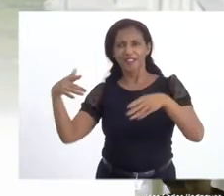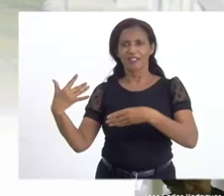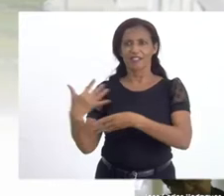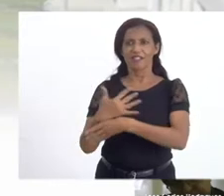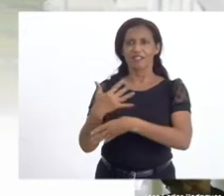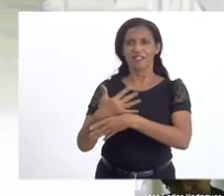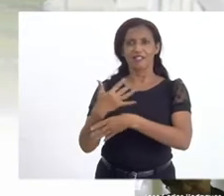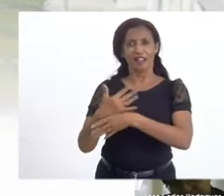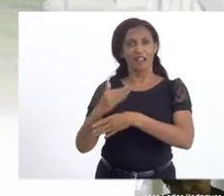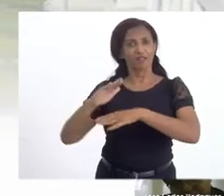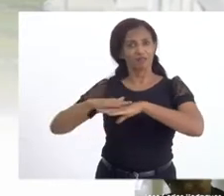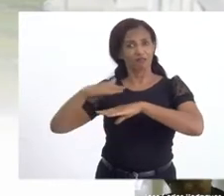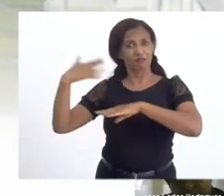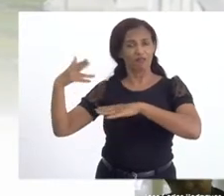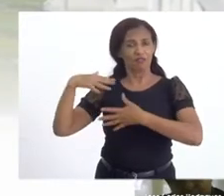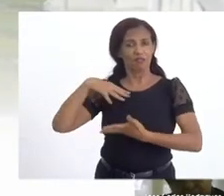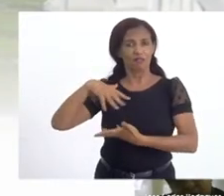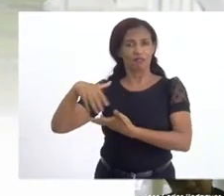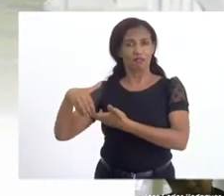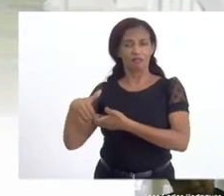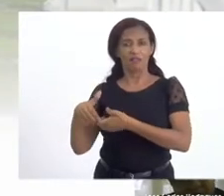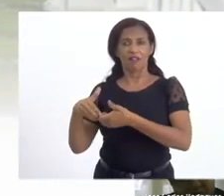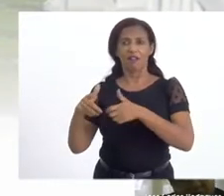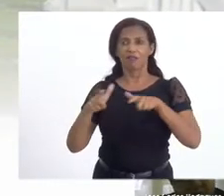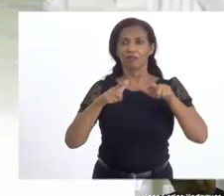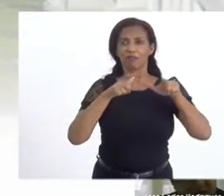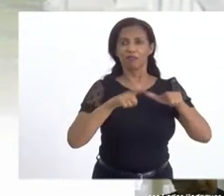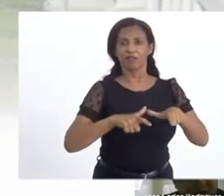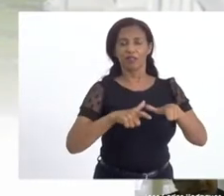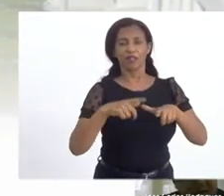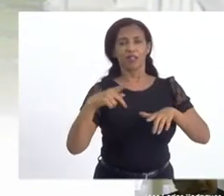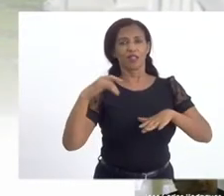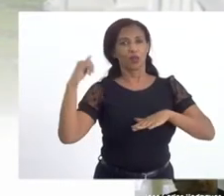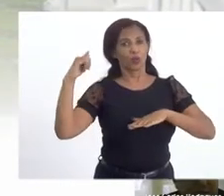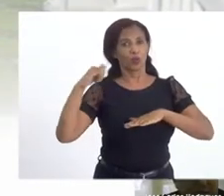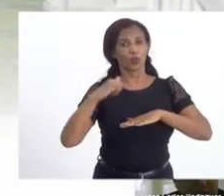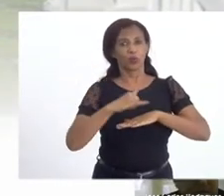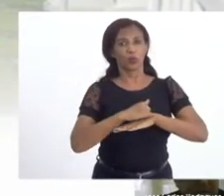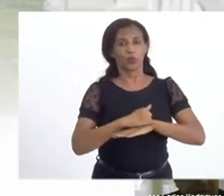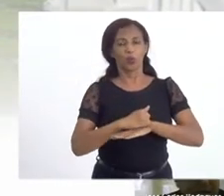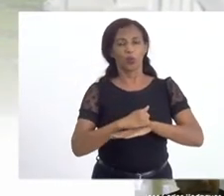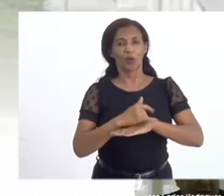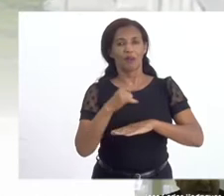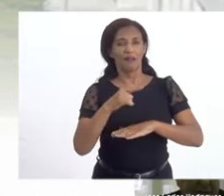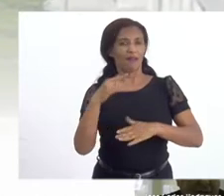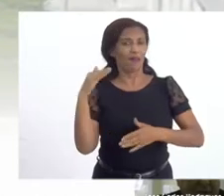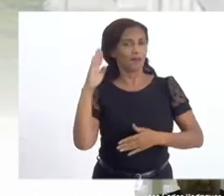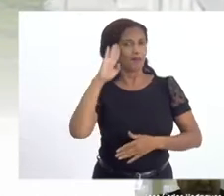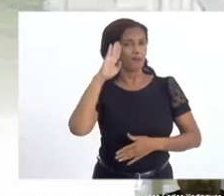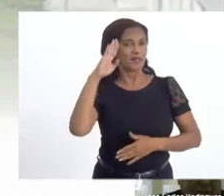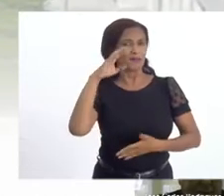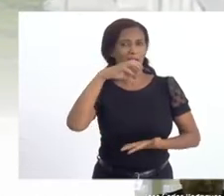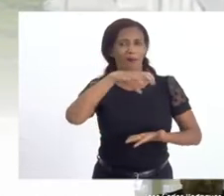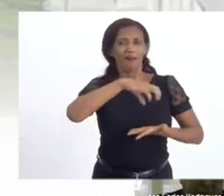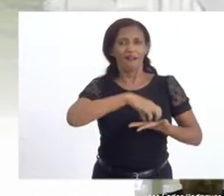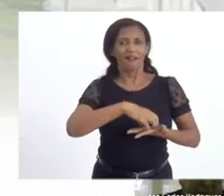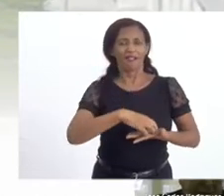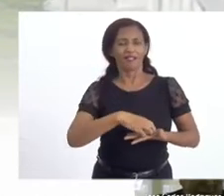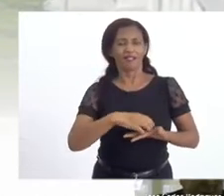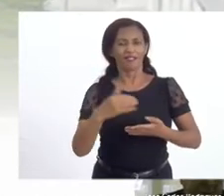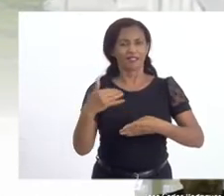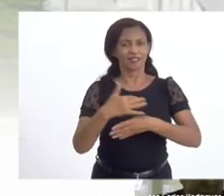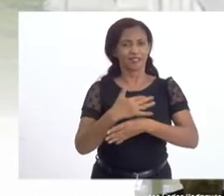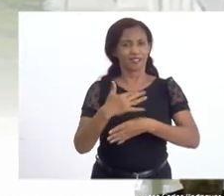do exterior. A localização do Aeroporto Santos Dumont, privilegiada, no coração da cidade, atrai